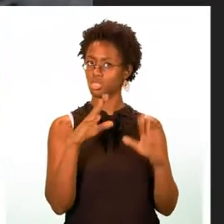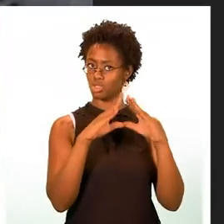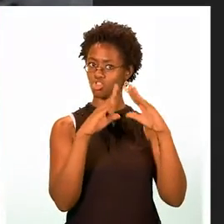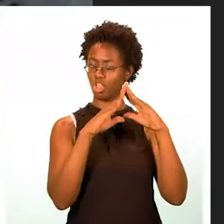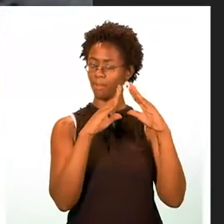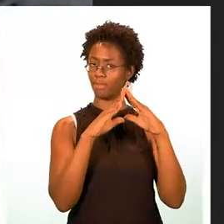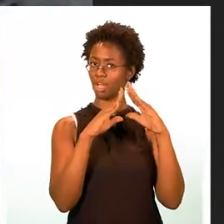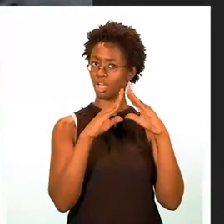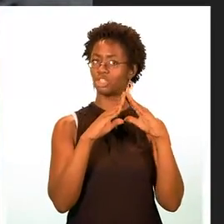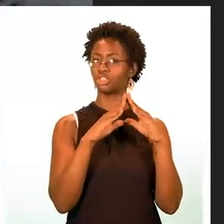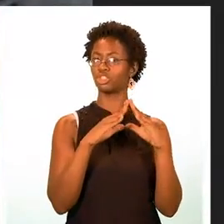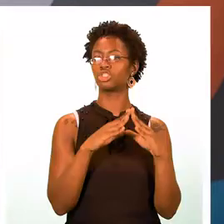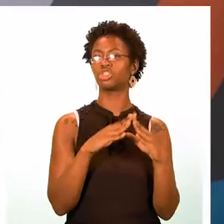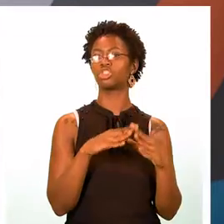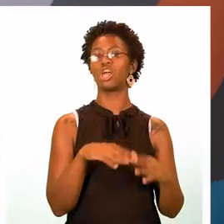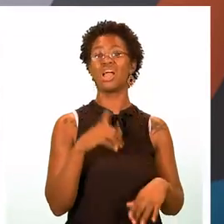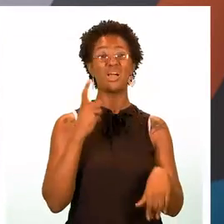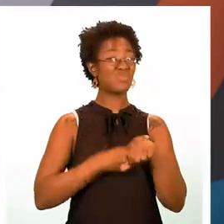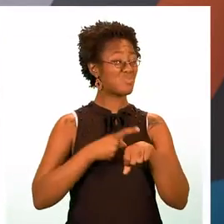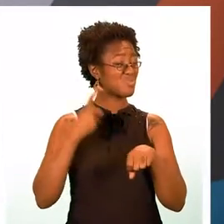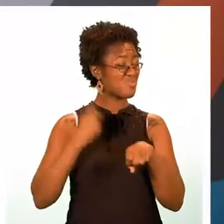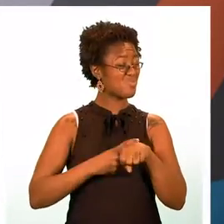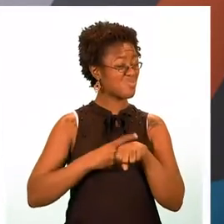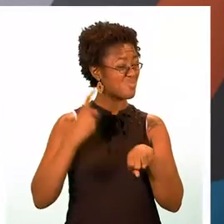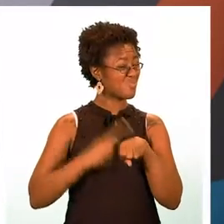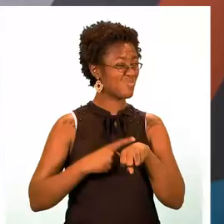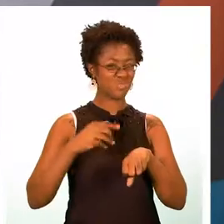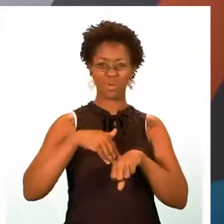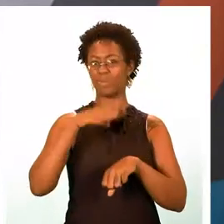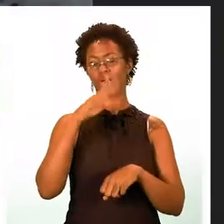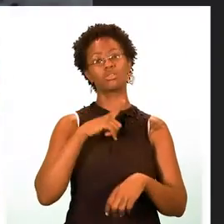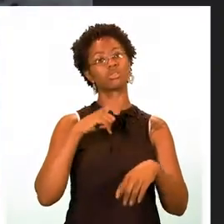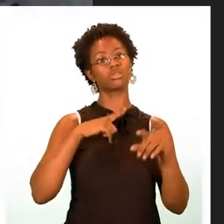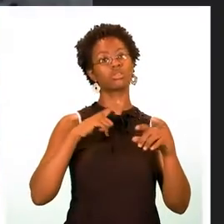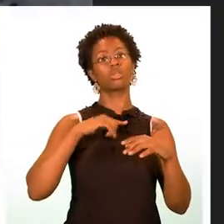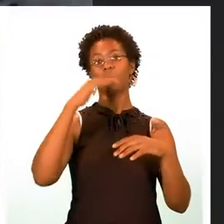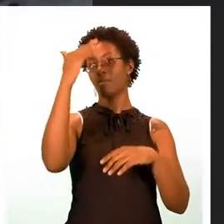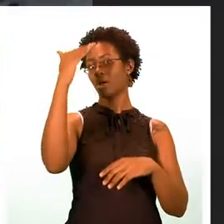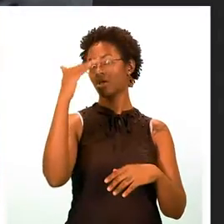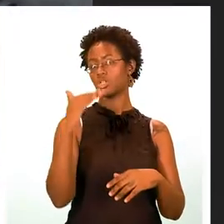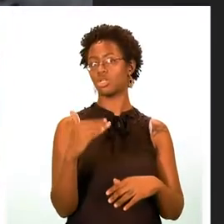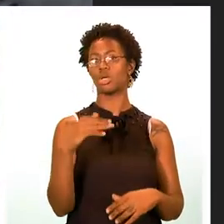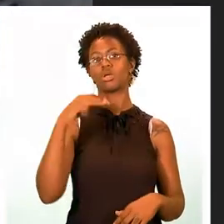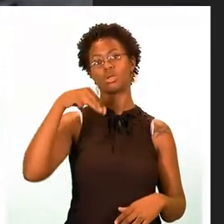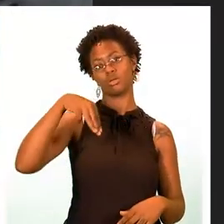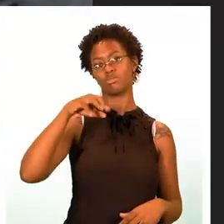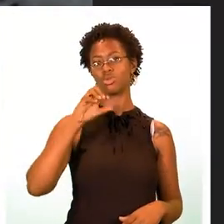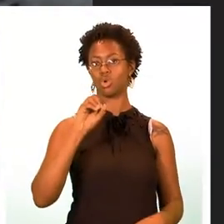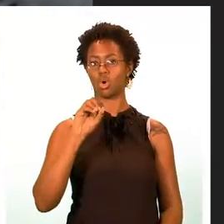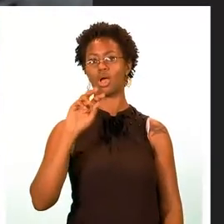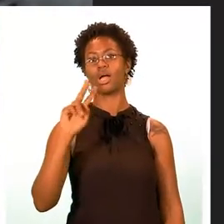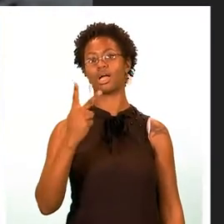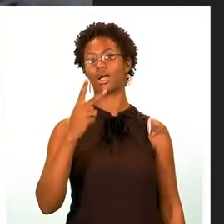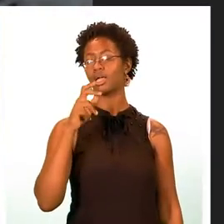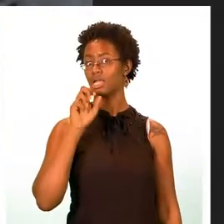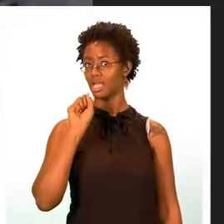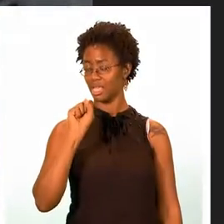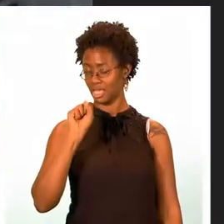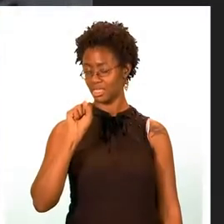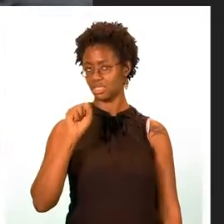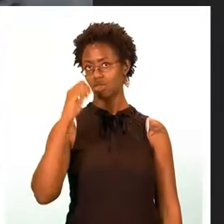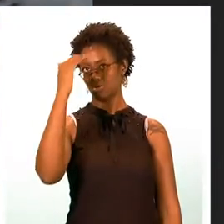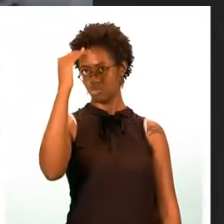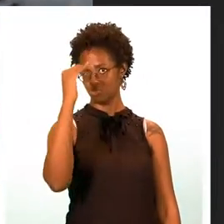E esse diamante é o mineral mais duro que nós temos. Tem uma escala chamada MOHS, que é M-O-H-S,